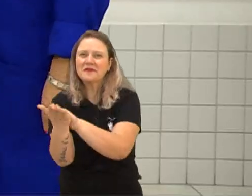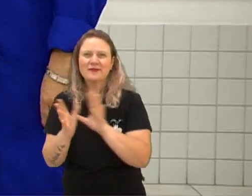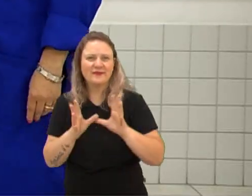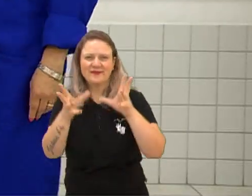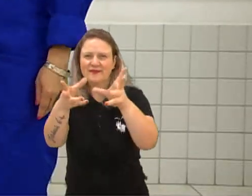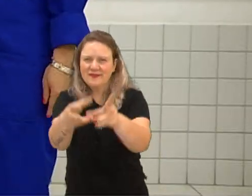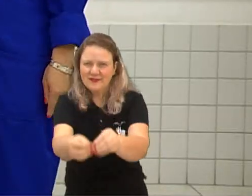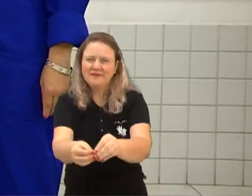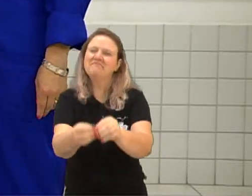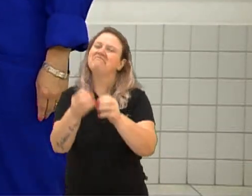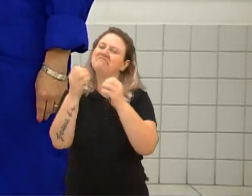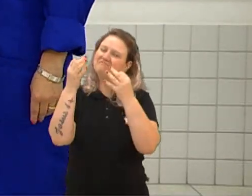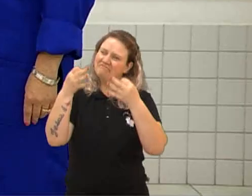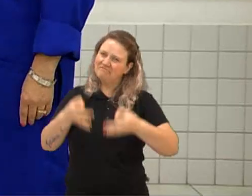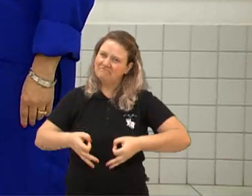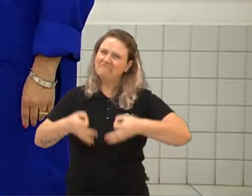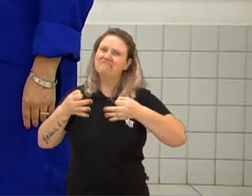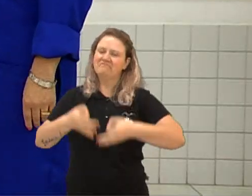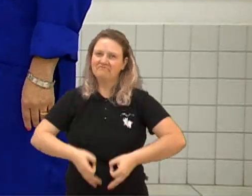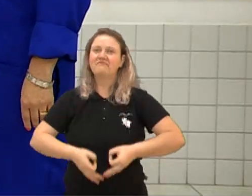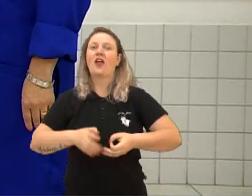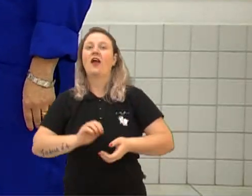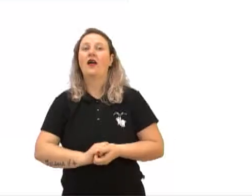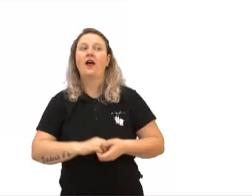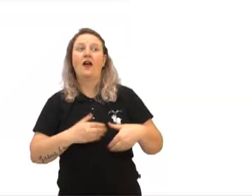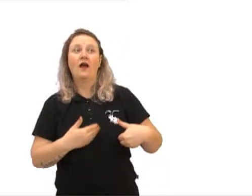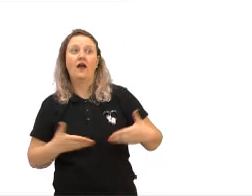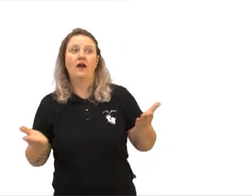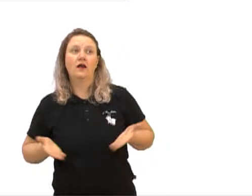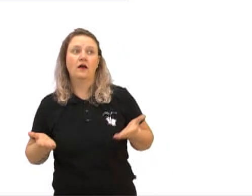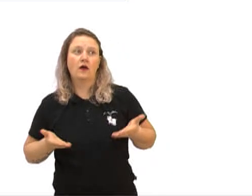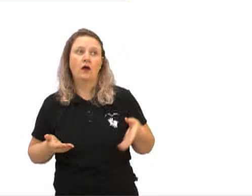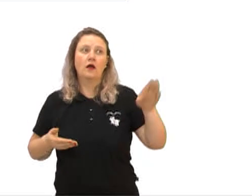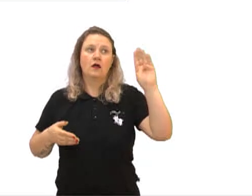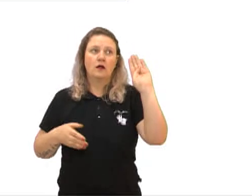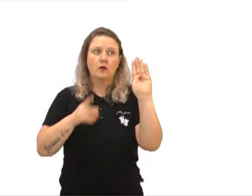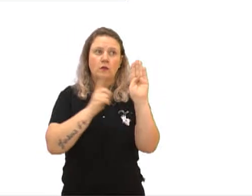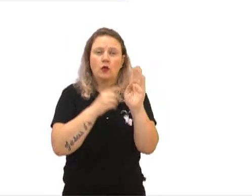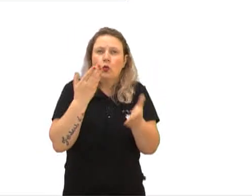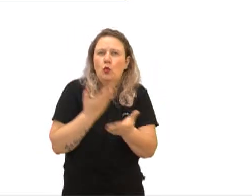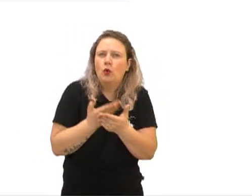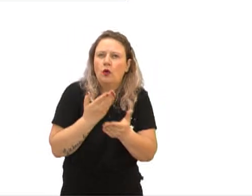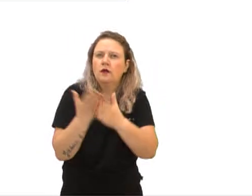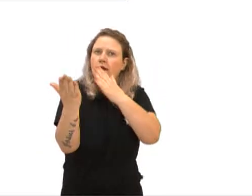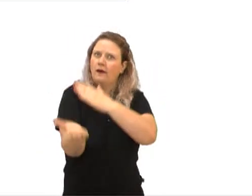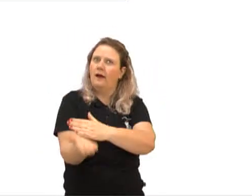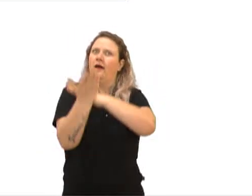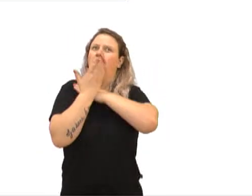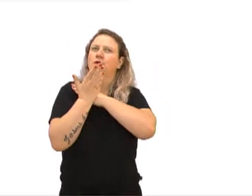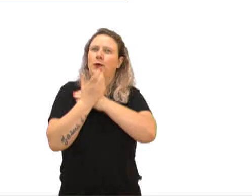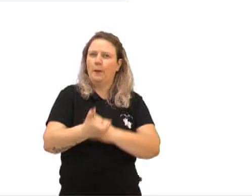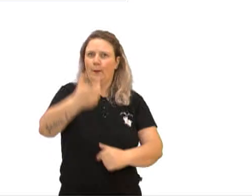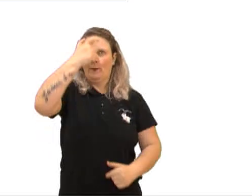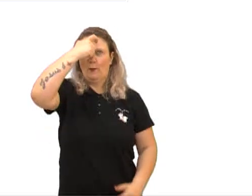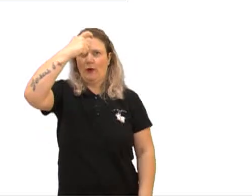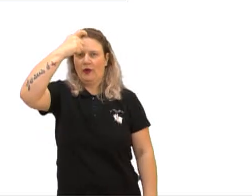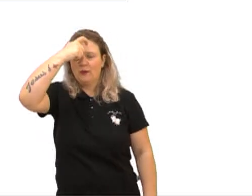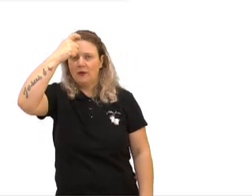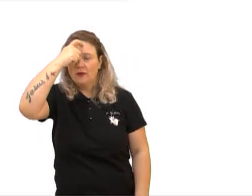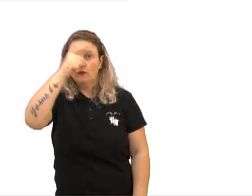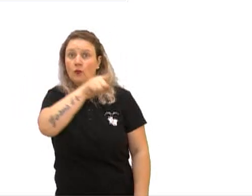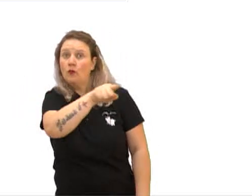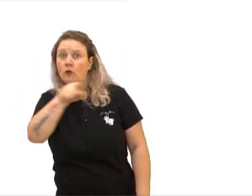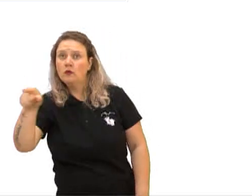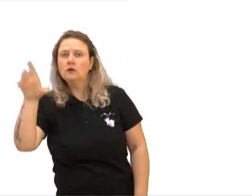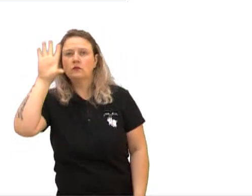Muito bem, isso aí, galera. E aí a gente tem aqui na letra B a frase, o estudo faz bem para a mente. Né? Coisa que vocês que estão aí